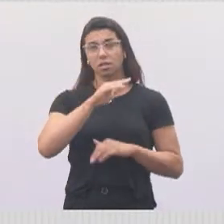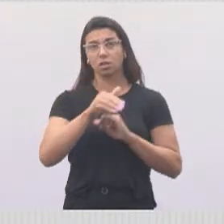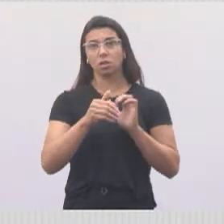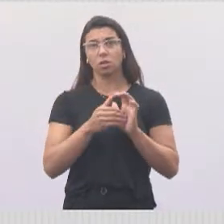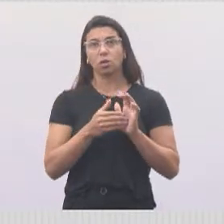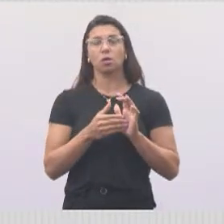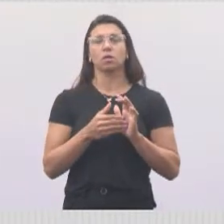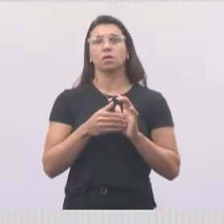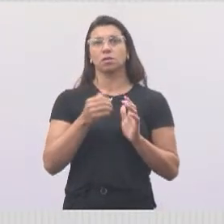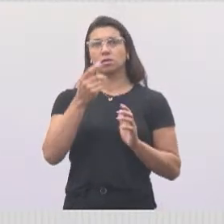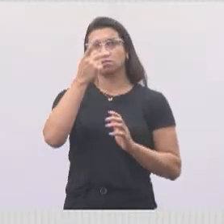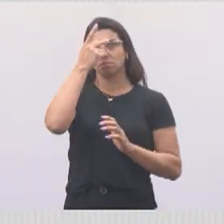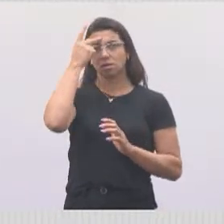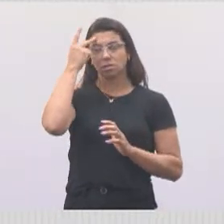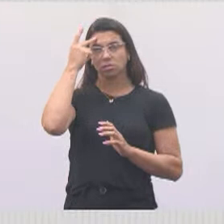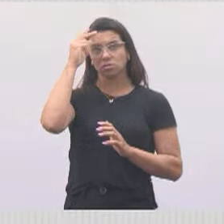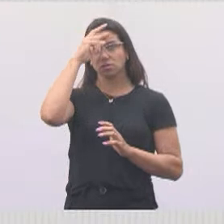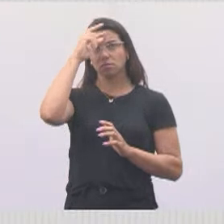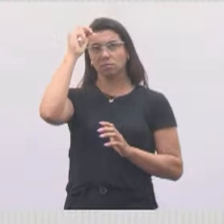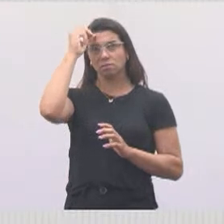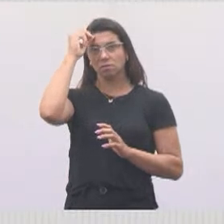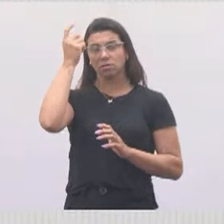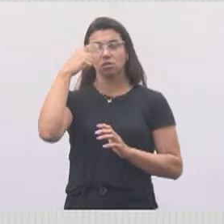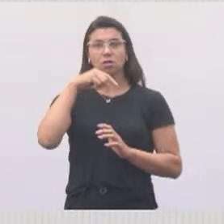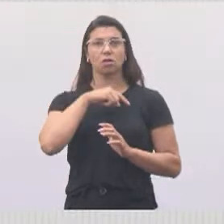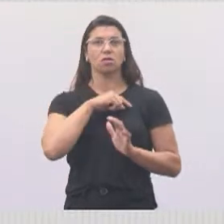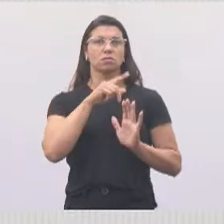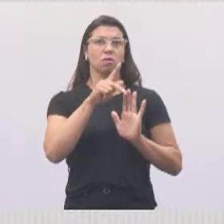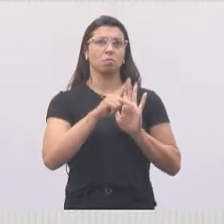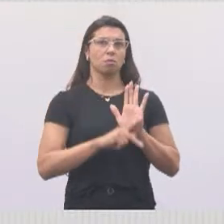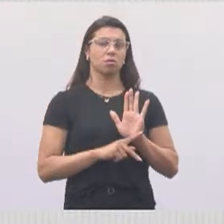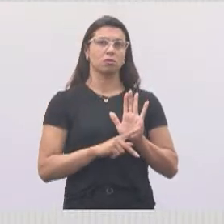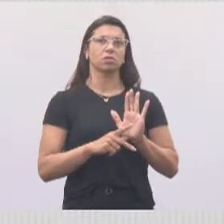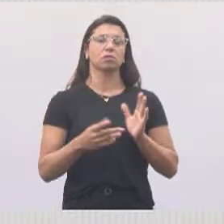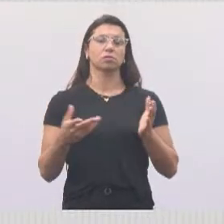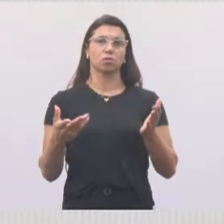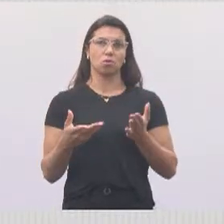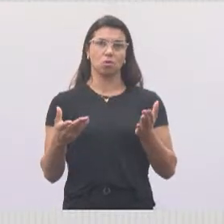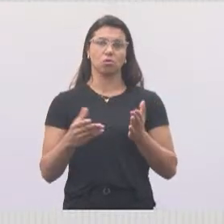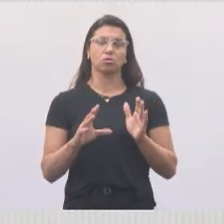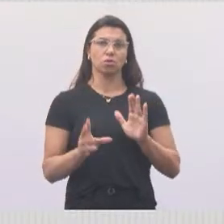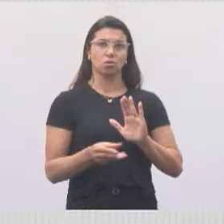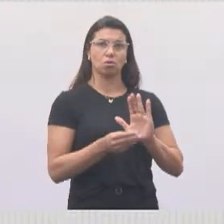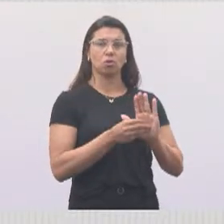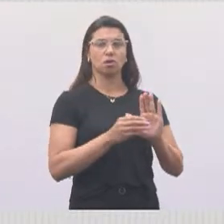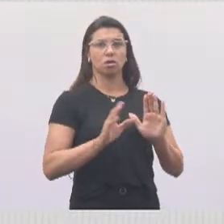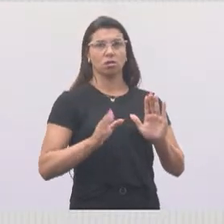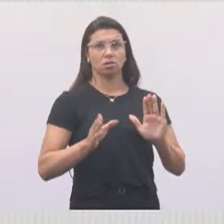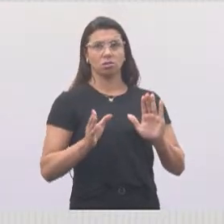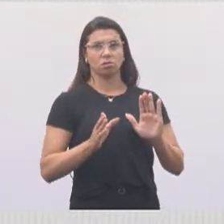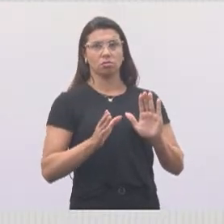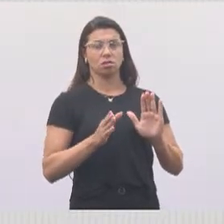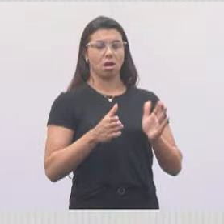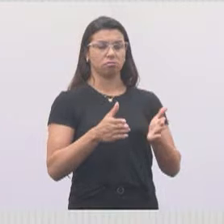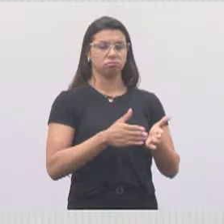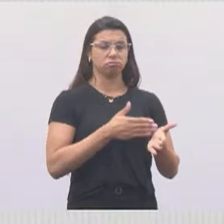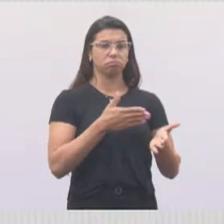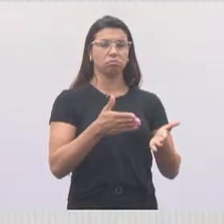prefeitura, que através do nosso projeto está sendo colocado a